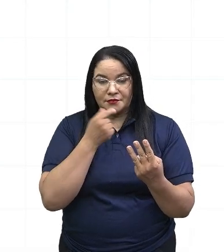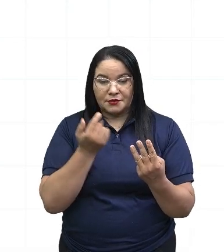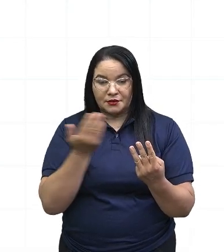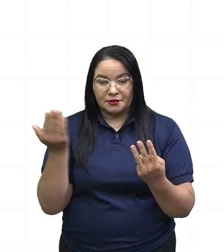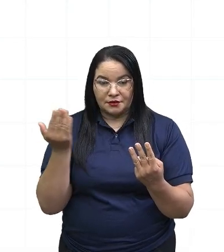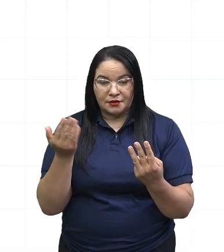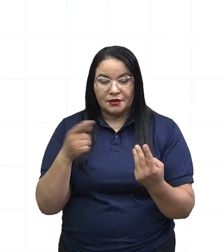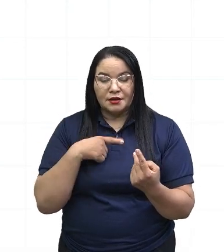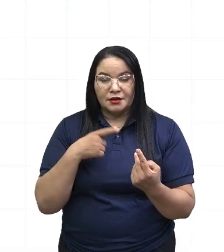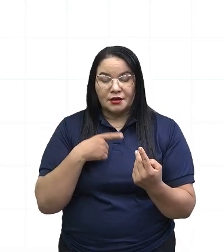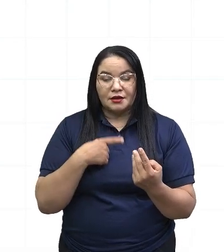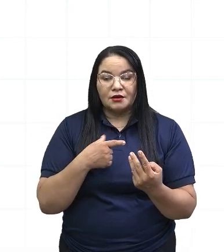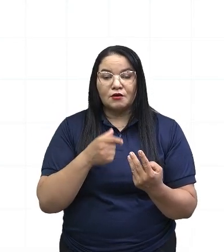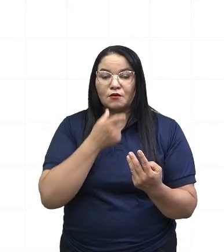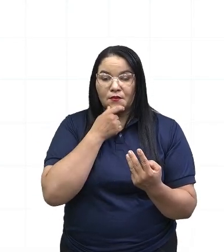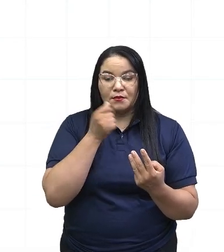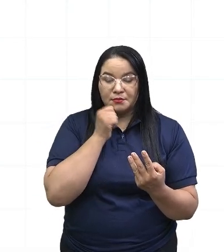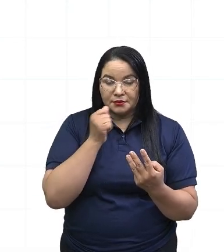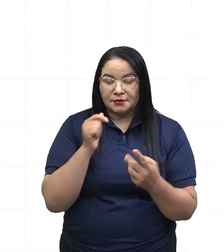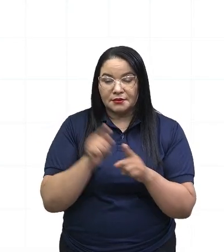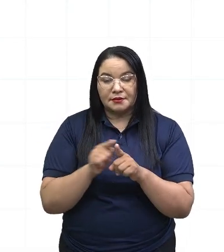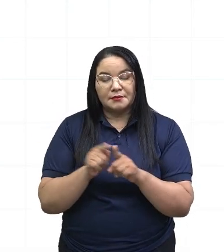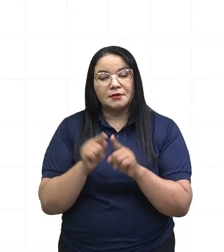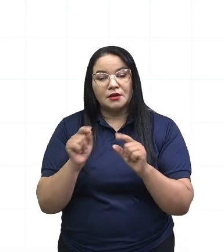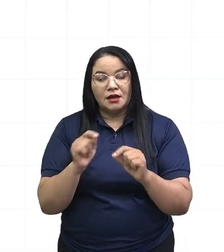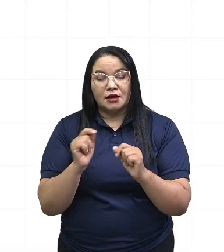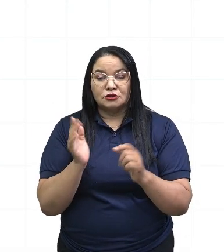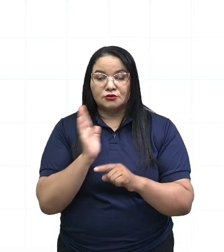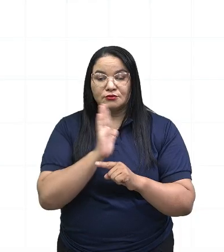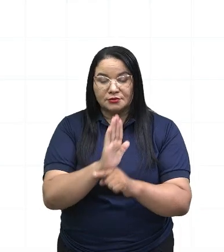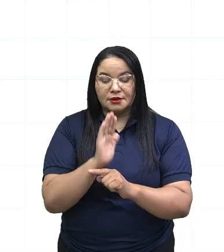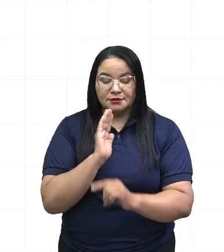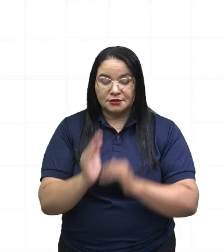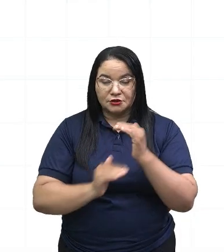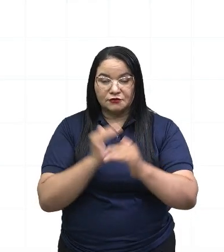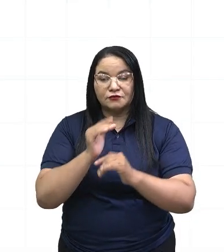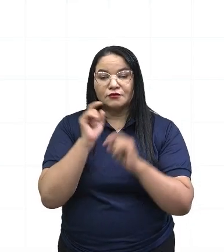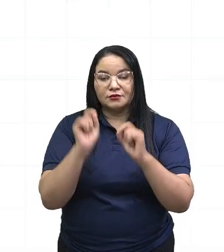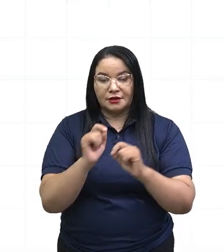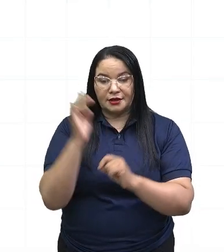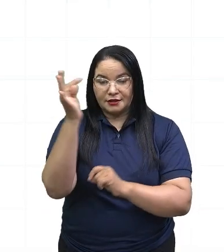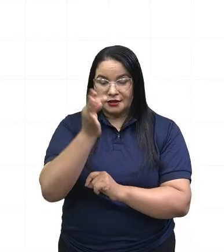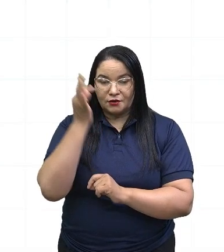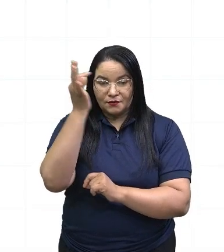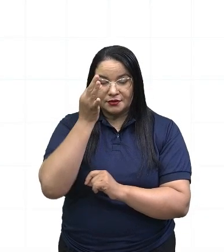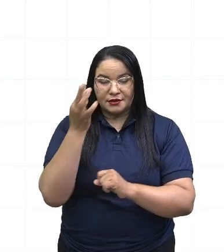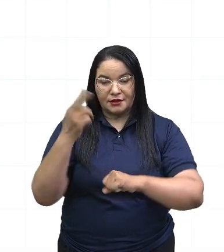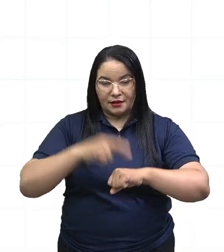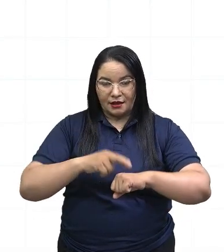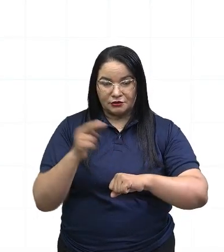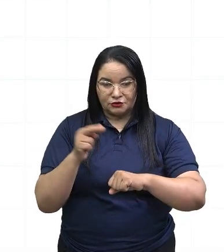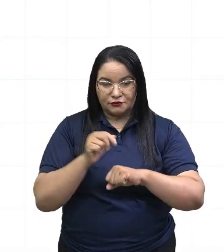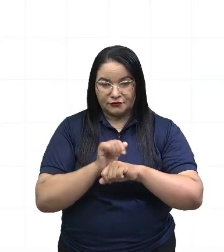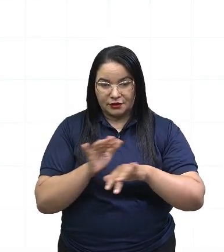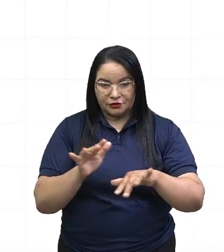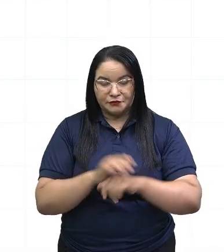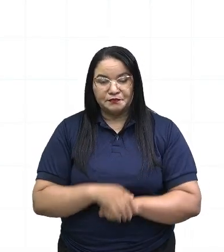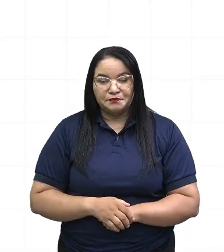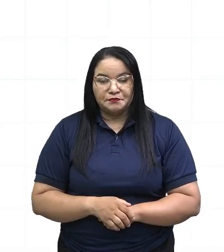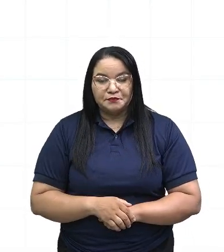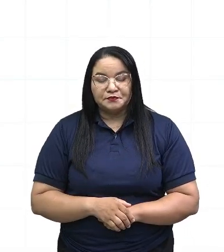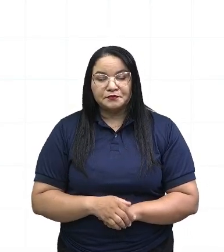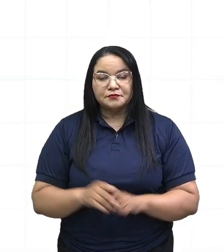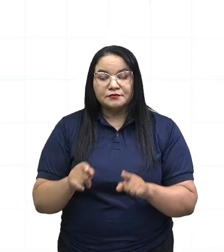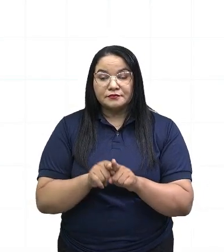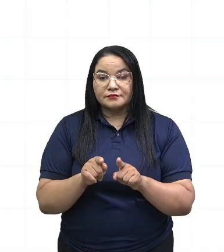né? Pessoas históricas que ajudaram a desenvolver essa teoria, né, da radioatividade. E aí, como a professora